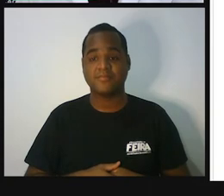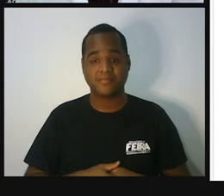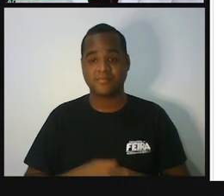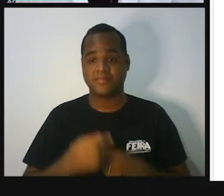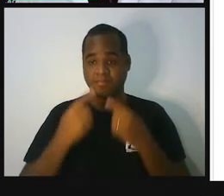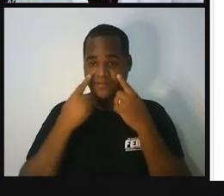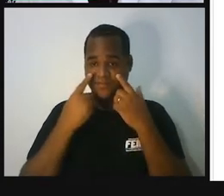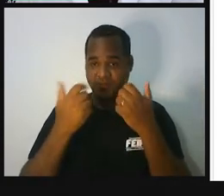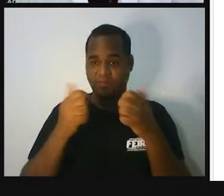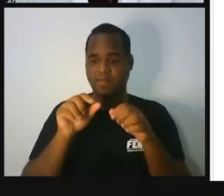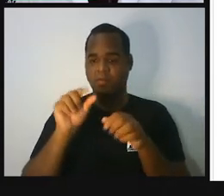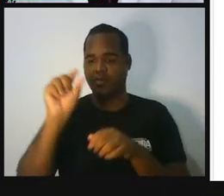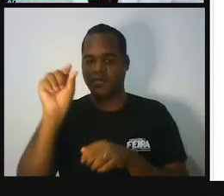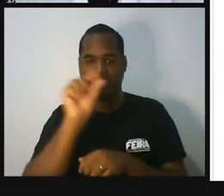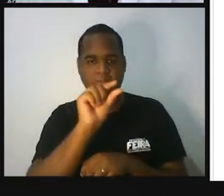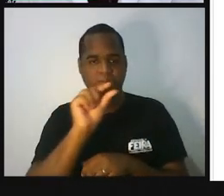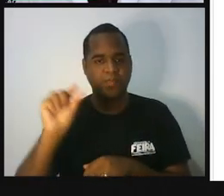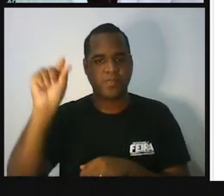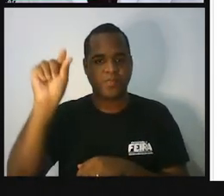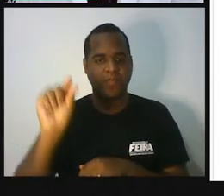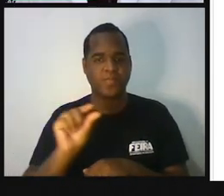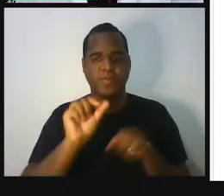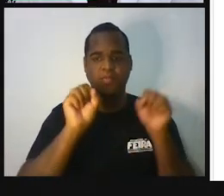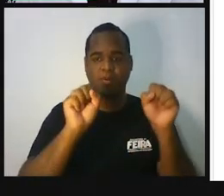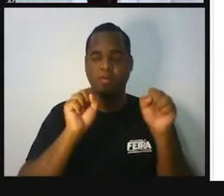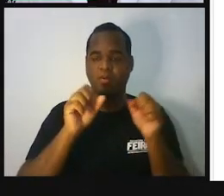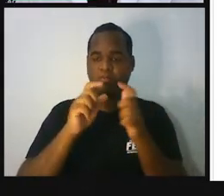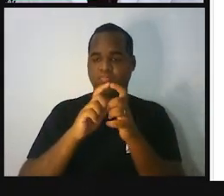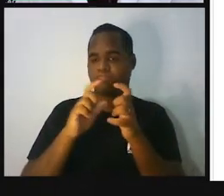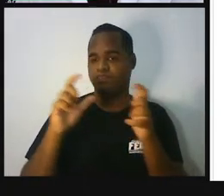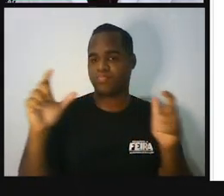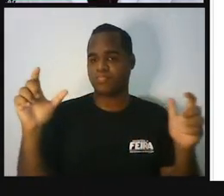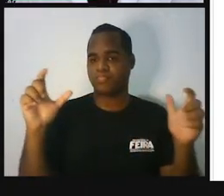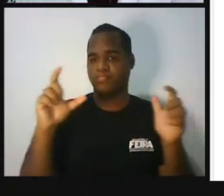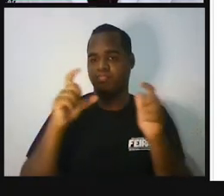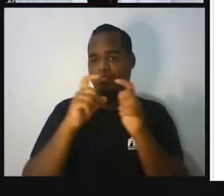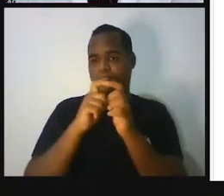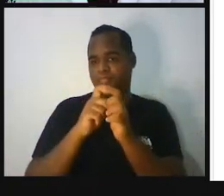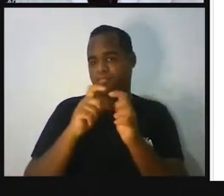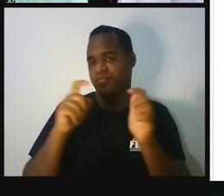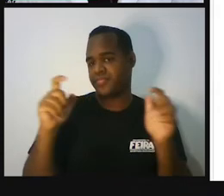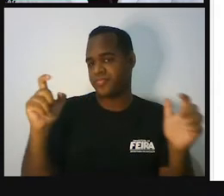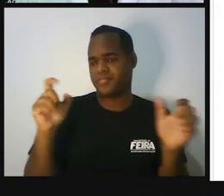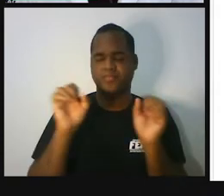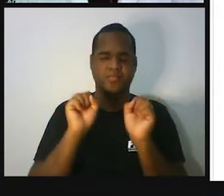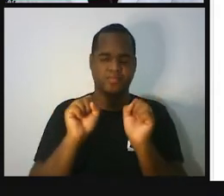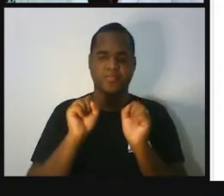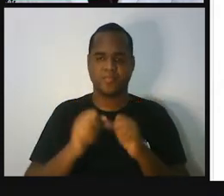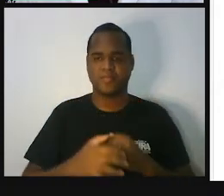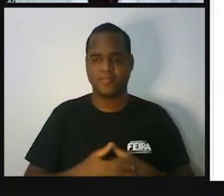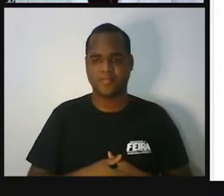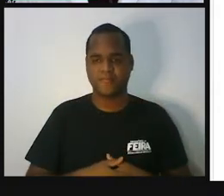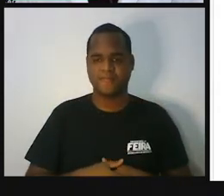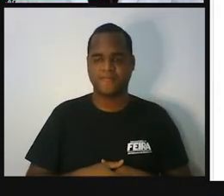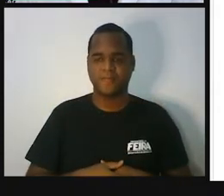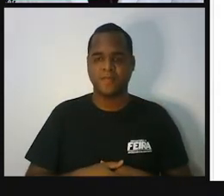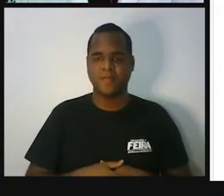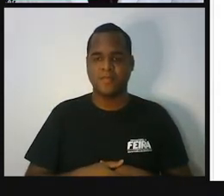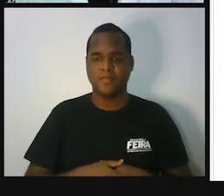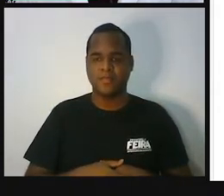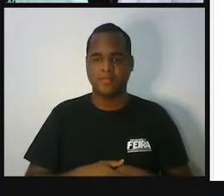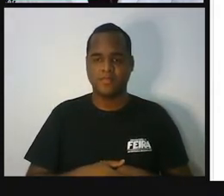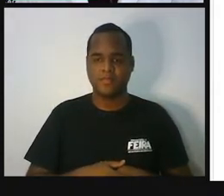Oi ó eu posso mexer nesse ângulo ó aumentar aqui os lados do ângulo mas veja que ele continua